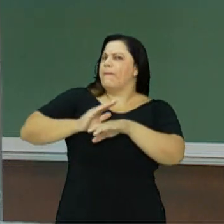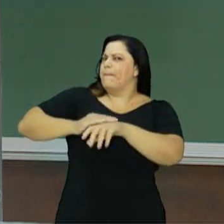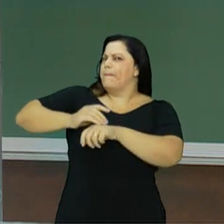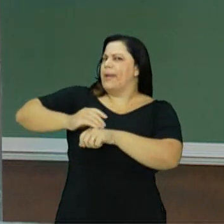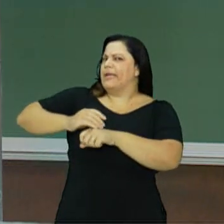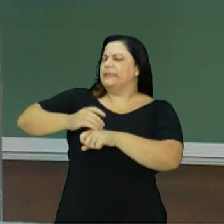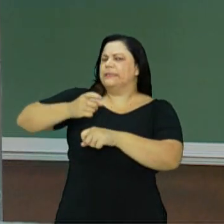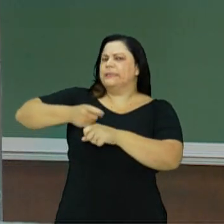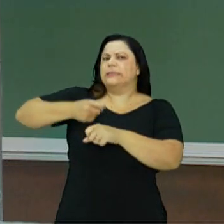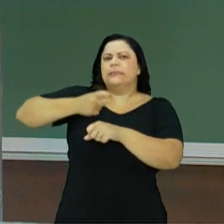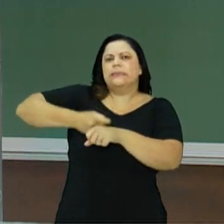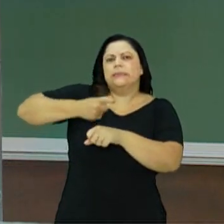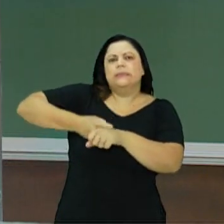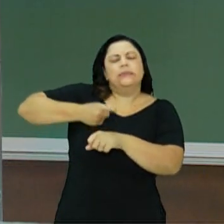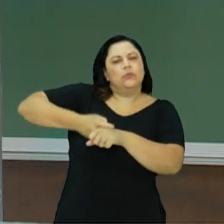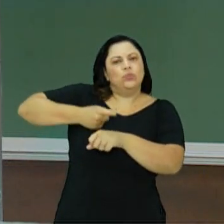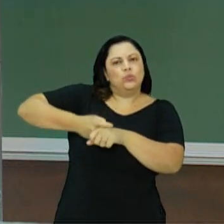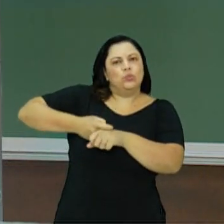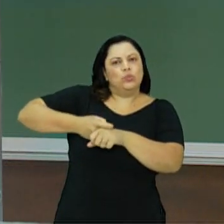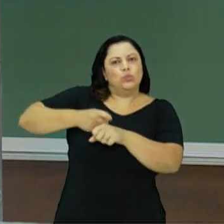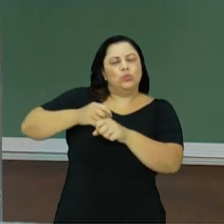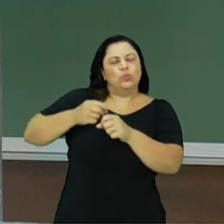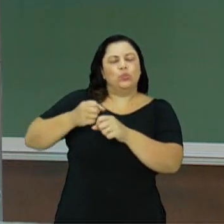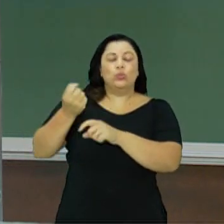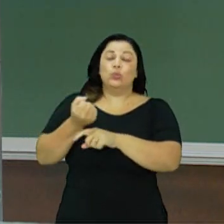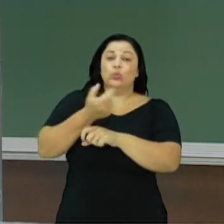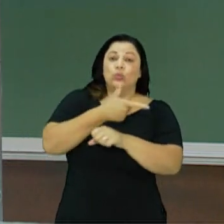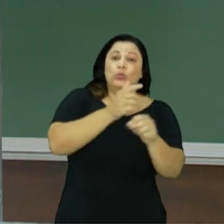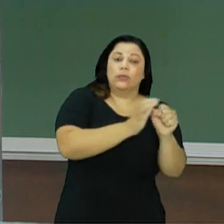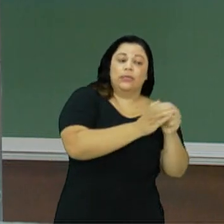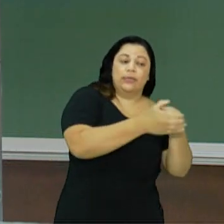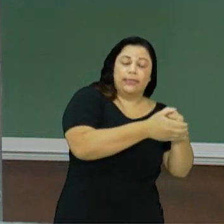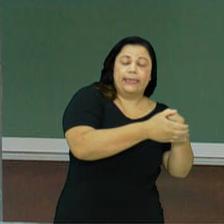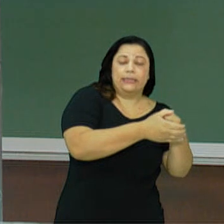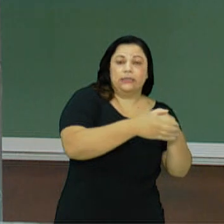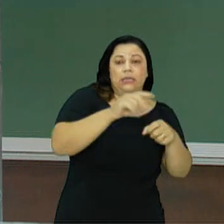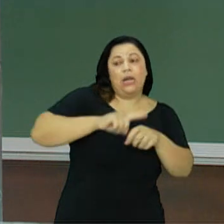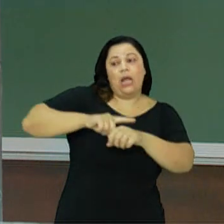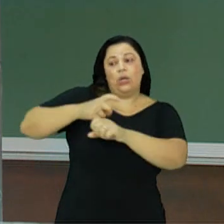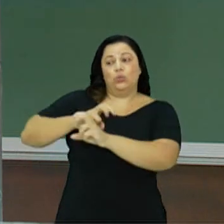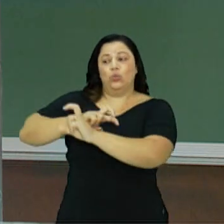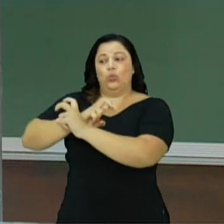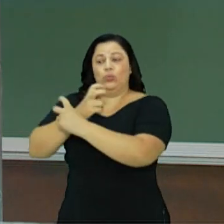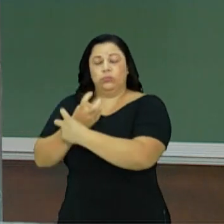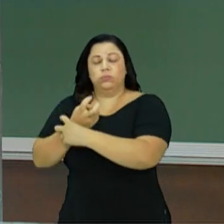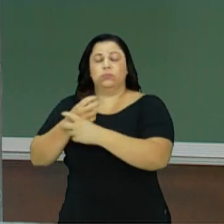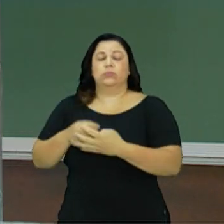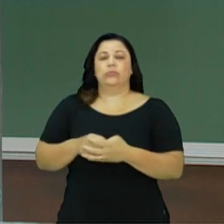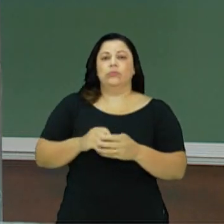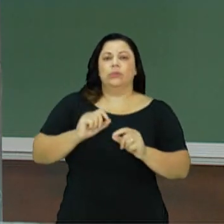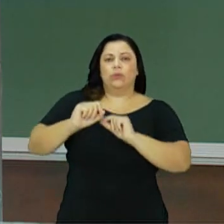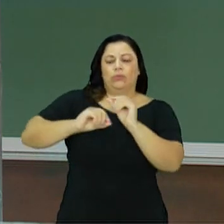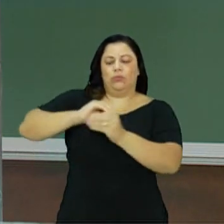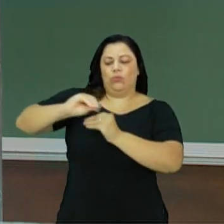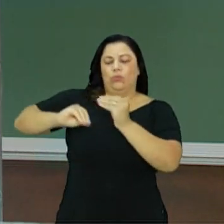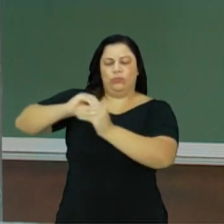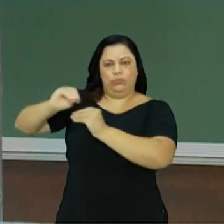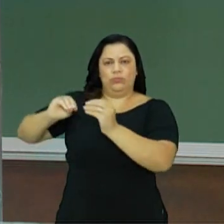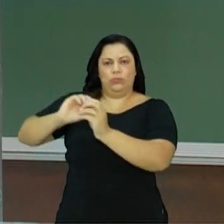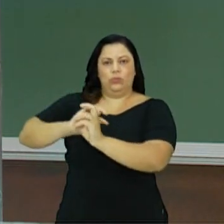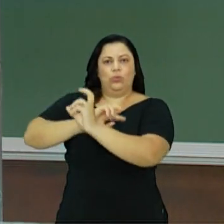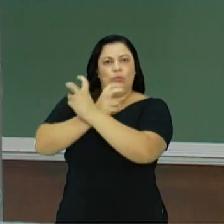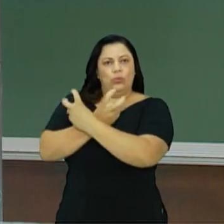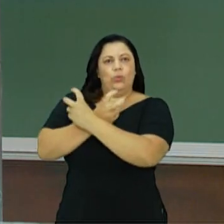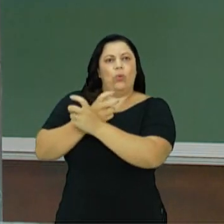que a cartilagem. Por quê? Principalmente porque ele tem ali uma deposição de sais minerais que tornam ele mais rígido.